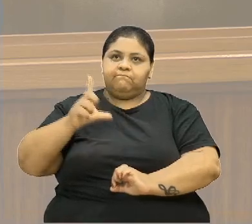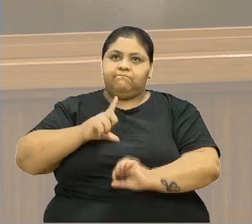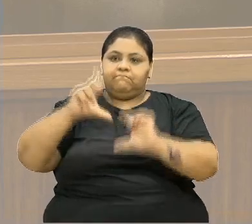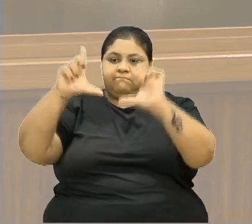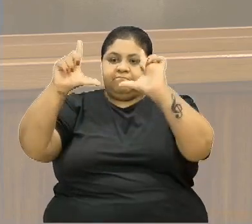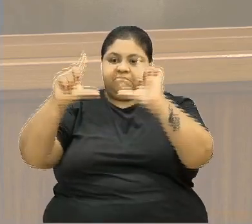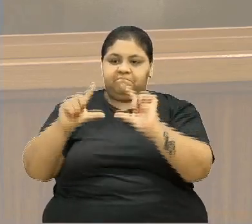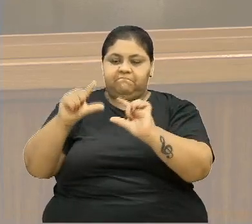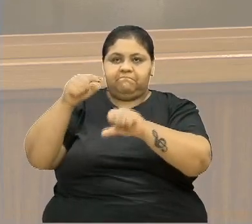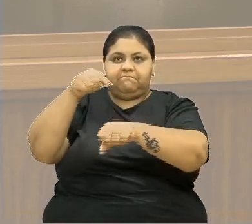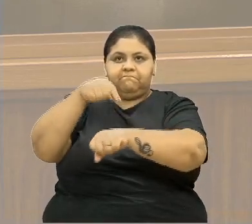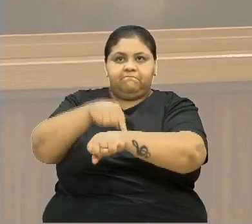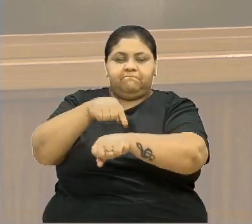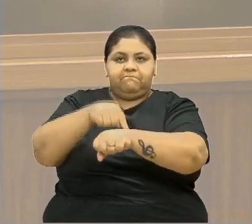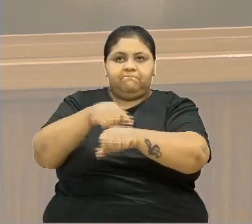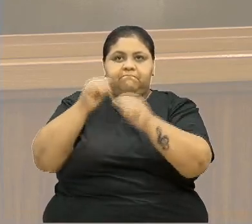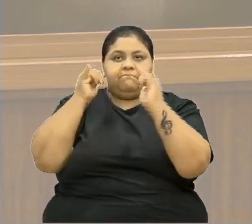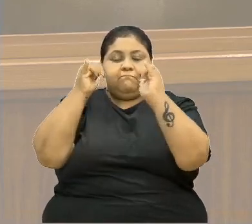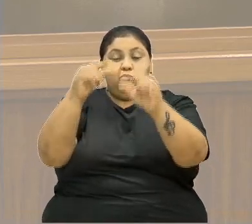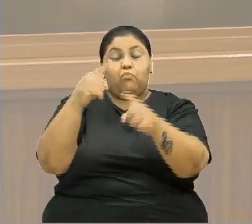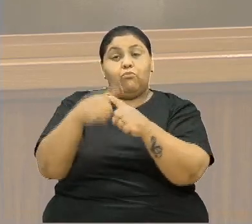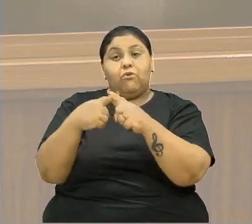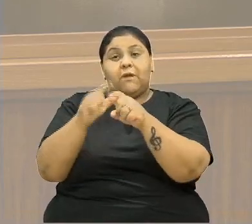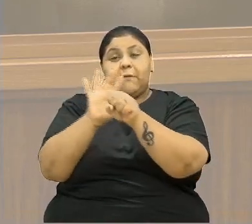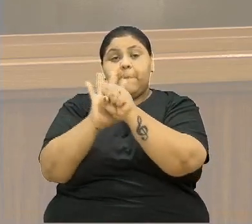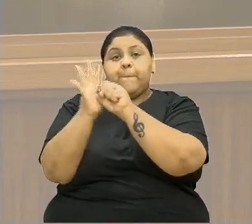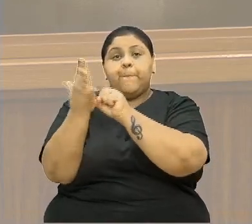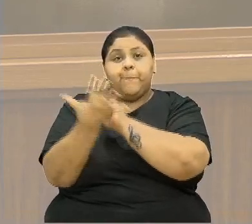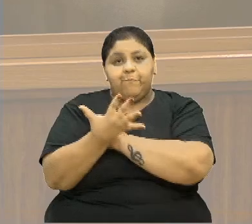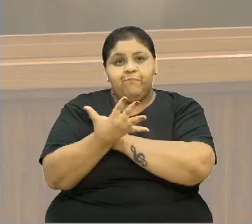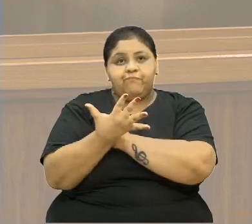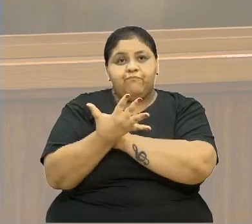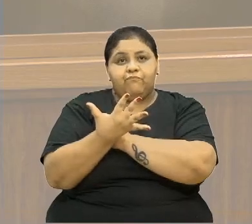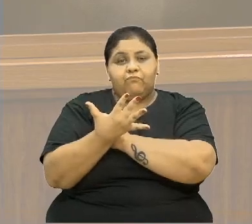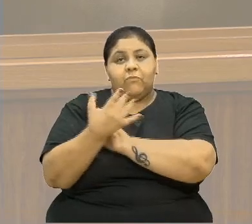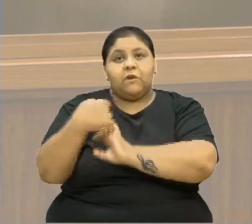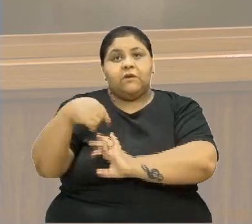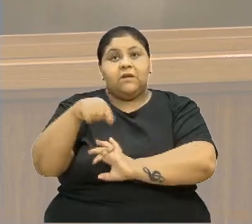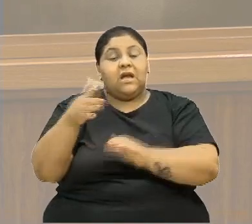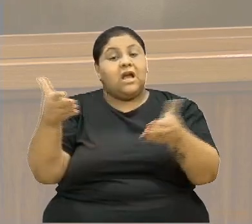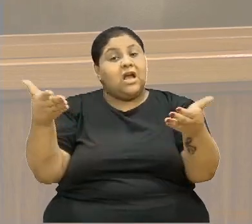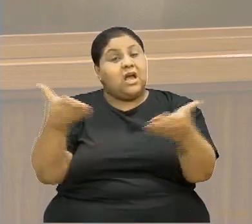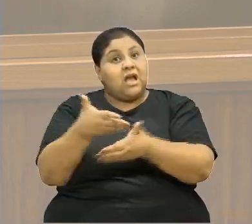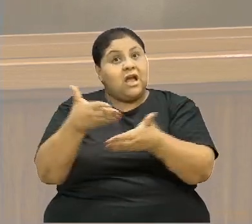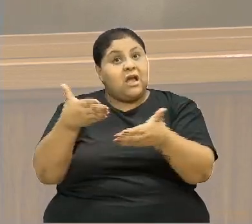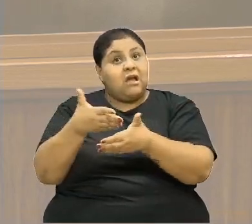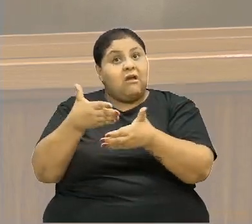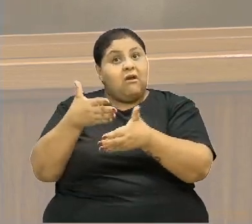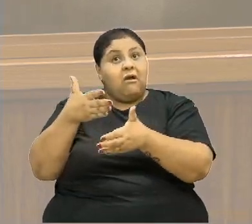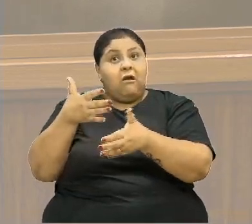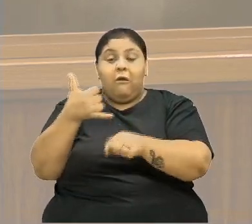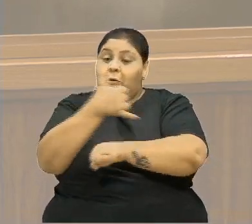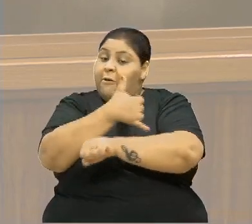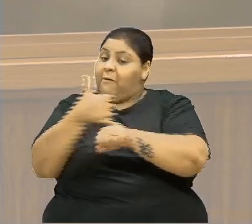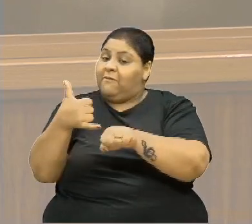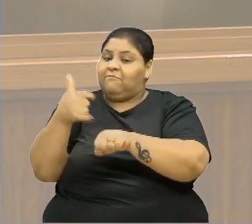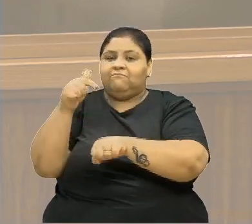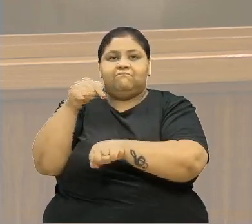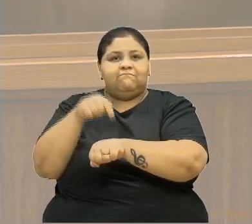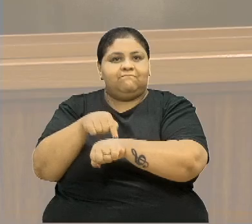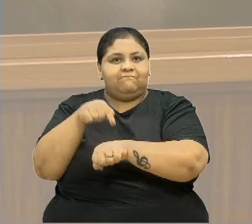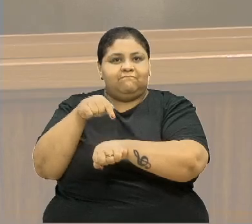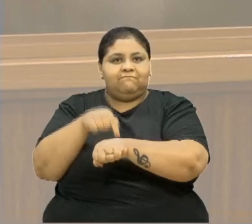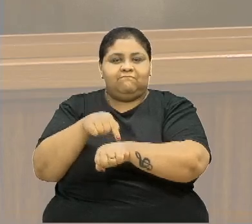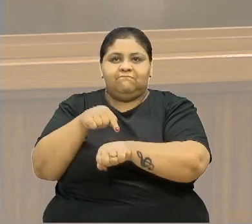de ônibus devido à pandemia, a gente talvez, agora passado tanto tempo,